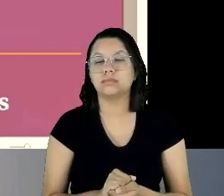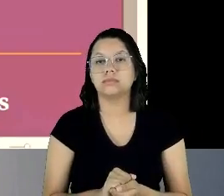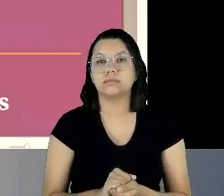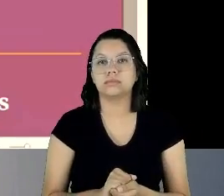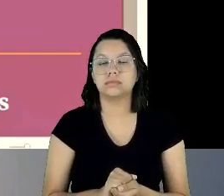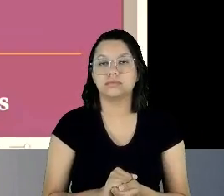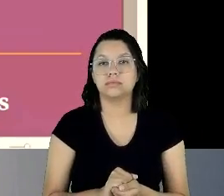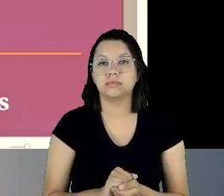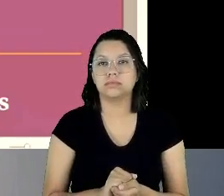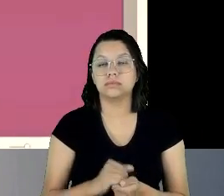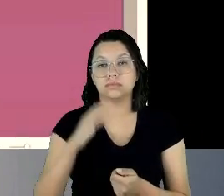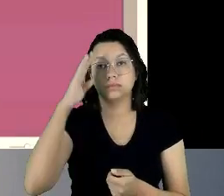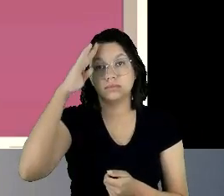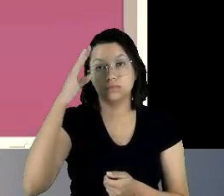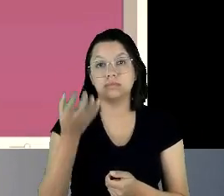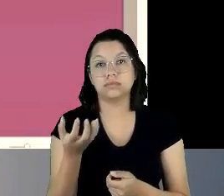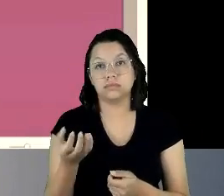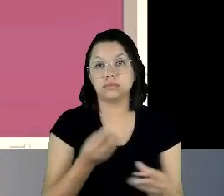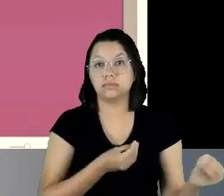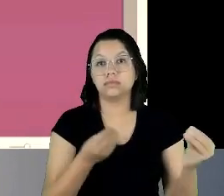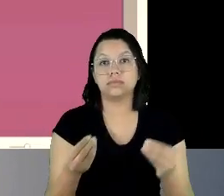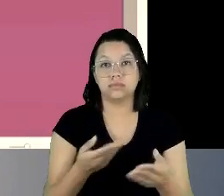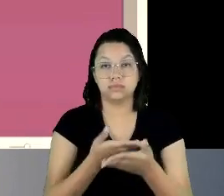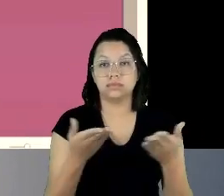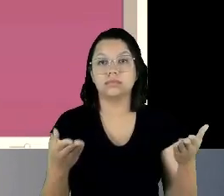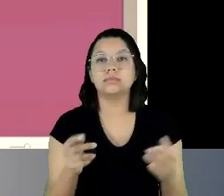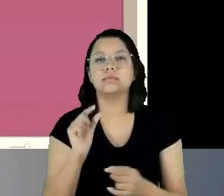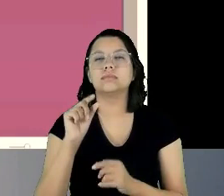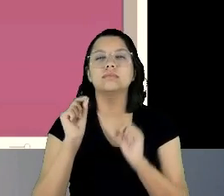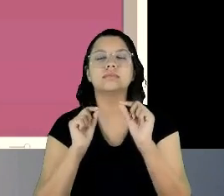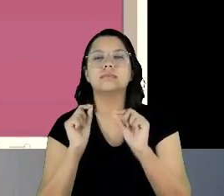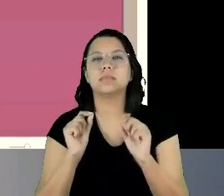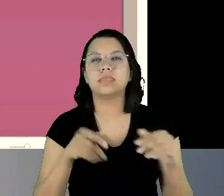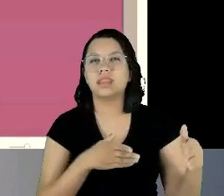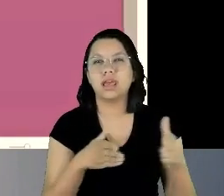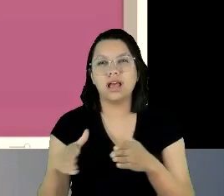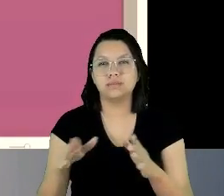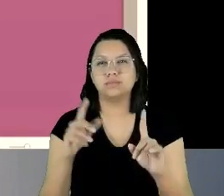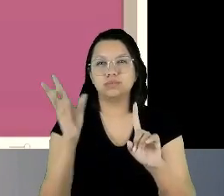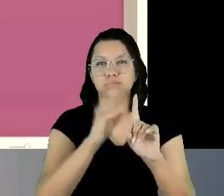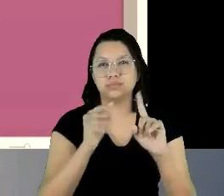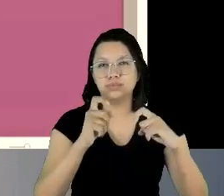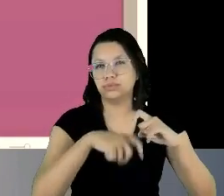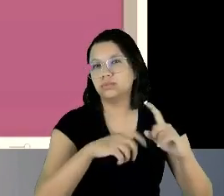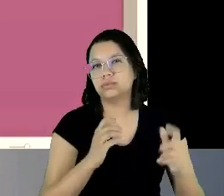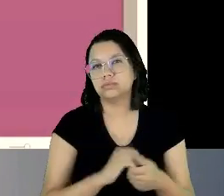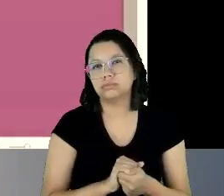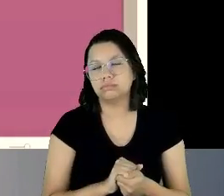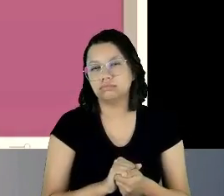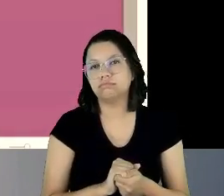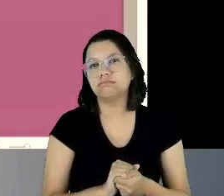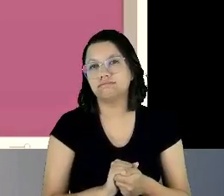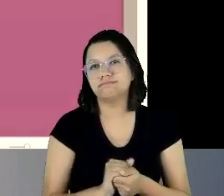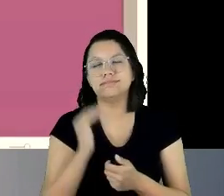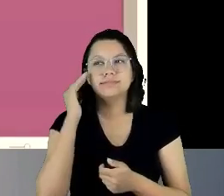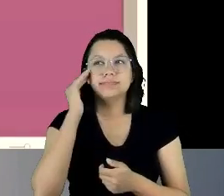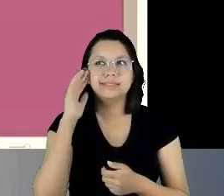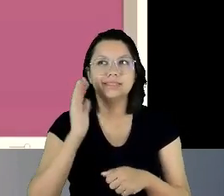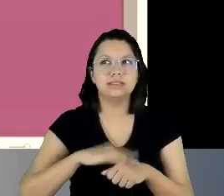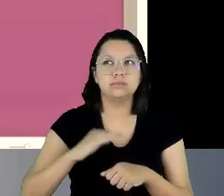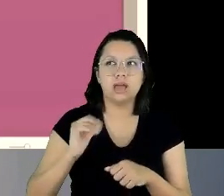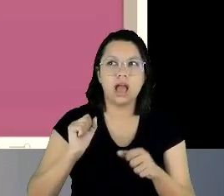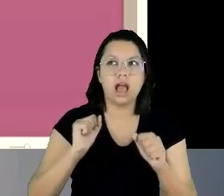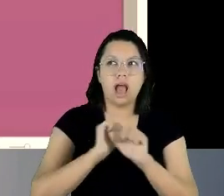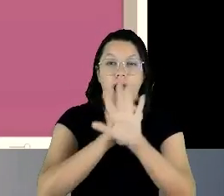e principalmente eu queria trazer para vocês um pouco do que é a jornada de importunação sexual, numa compreensão